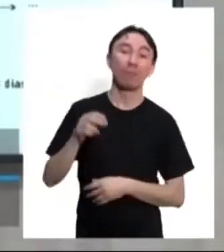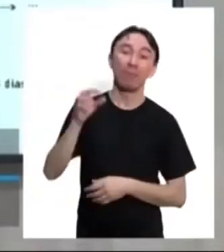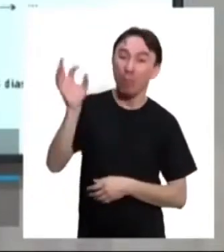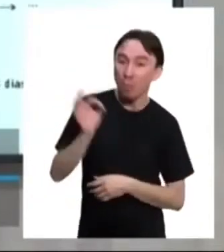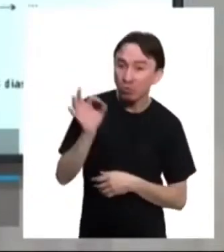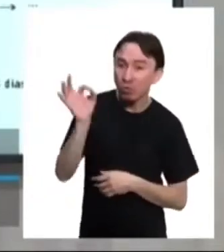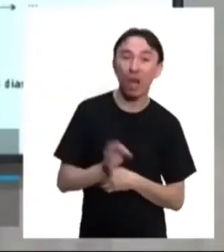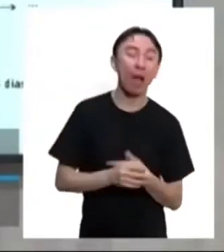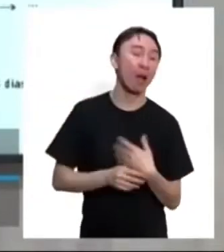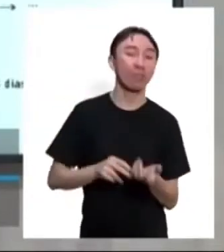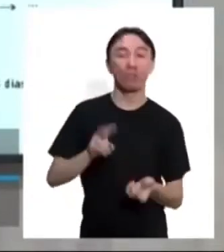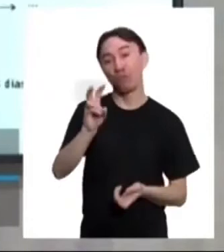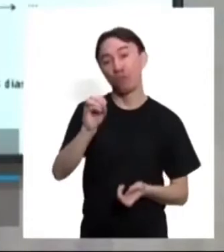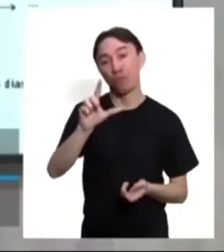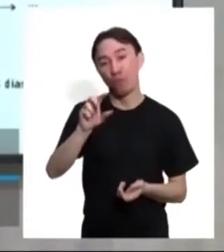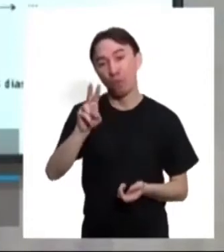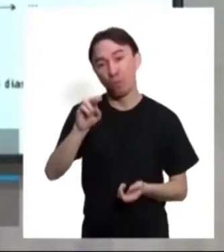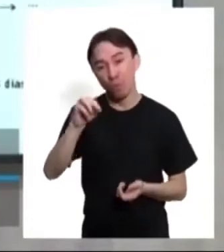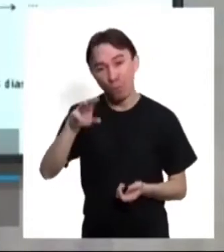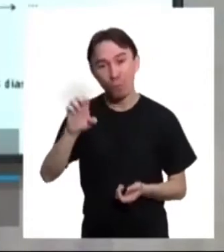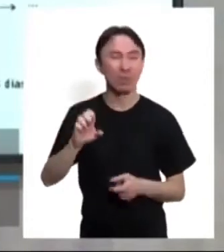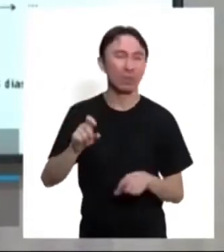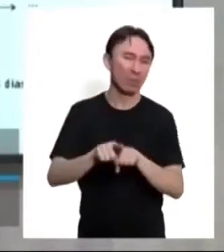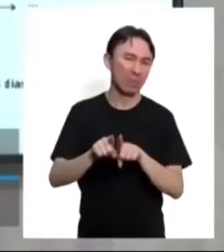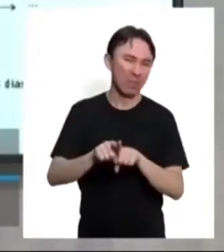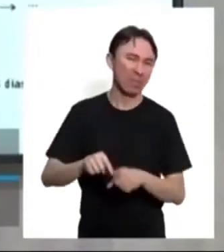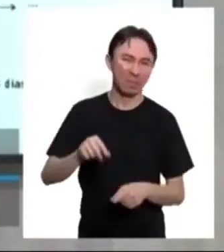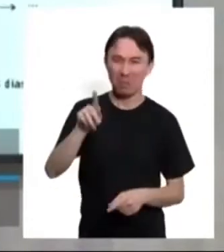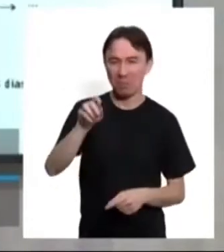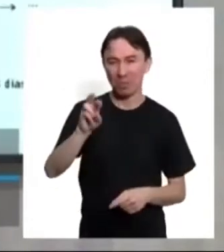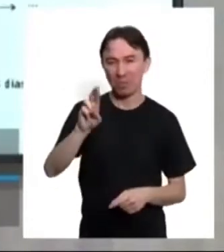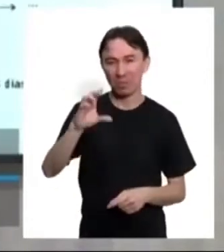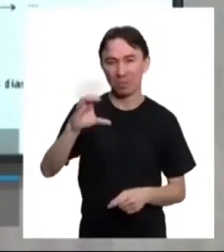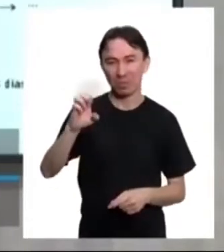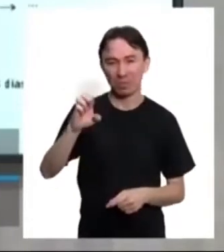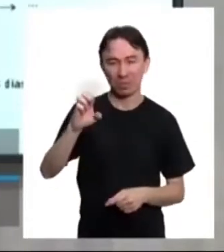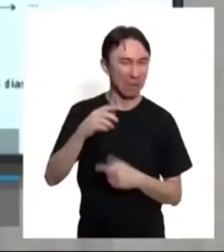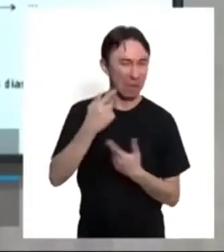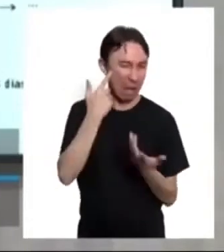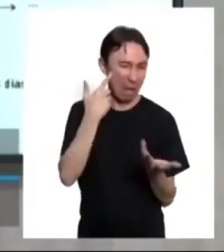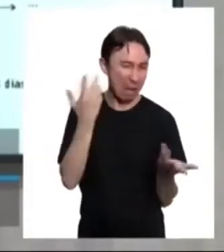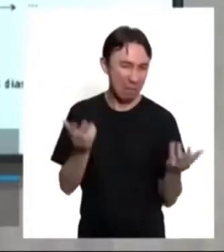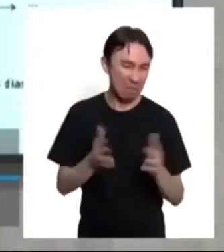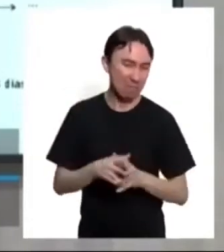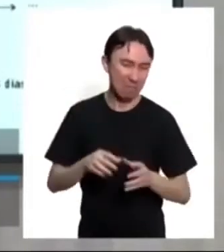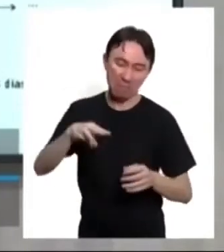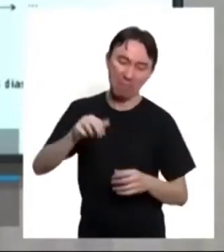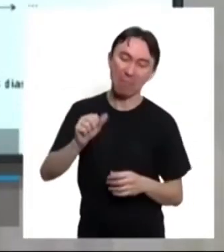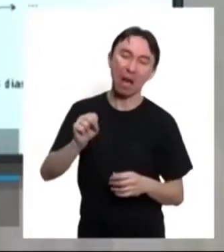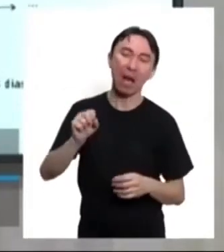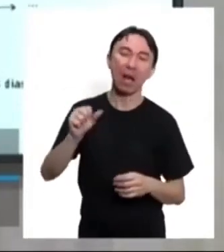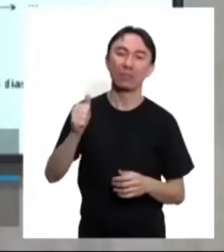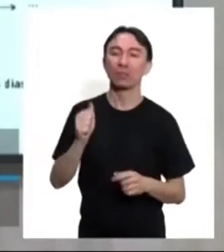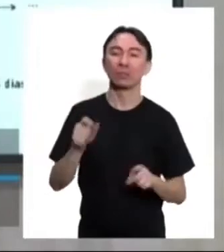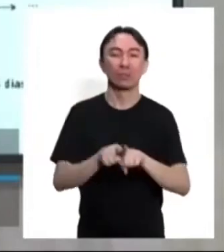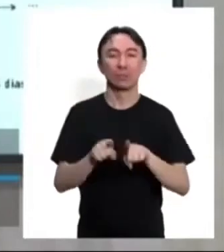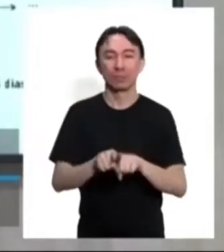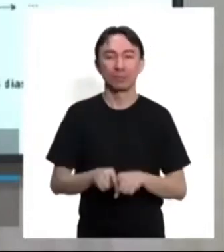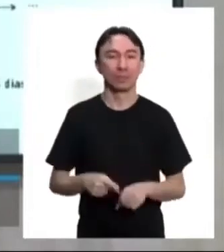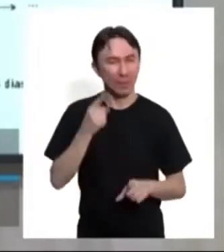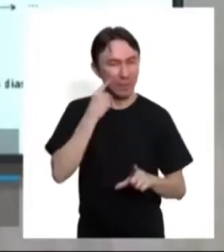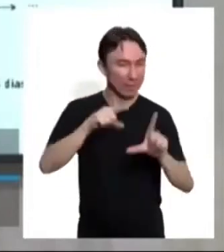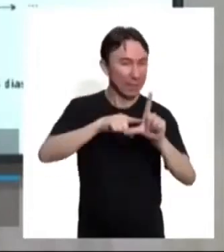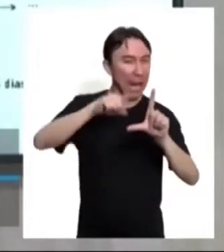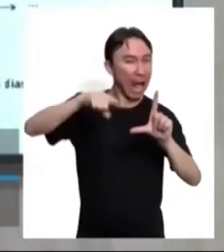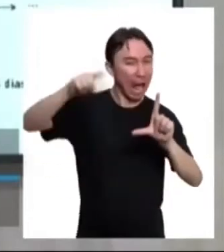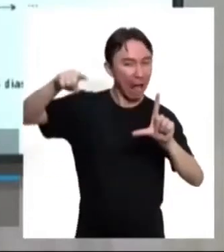de massa, ou através de porcentagem, que a maioria faz assim. Tá? Olha aqui como seriam gráficos de